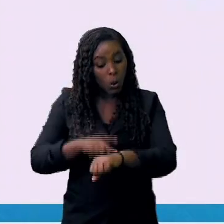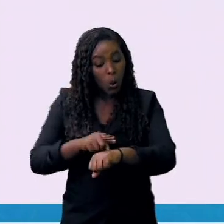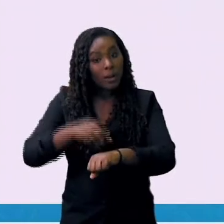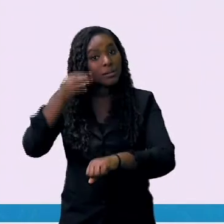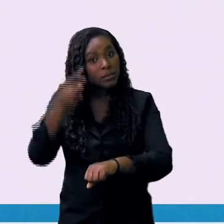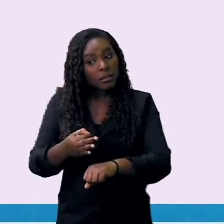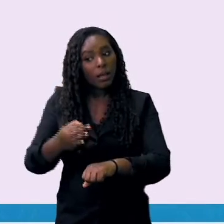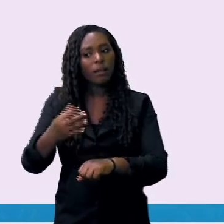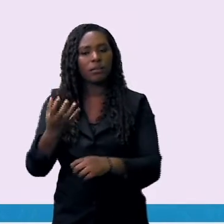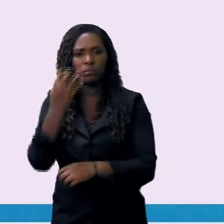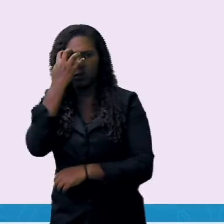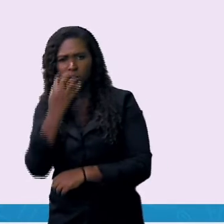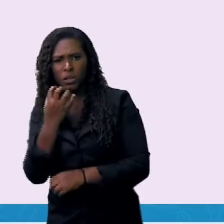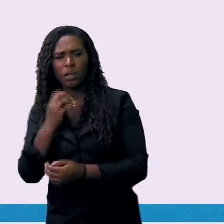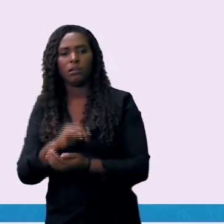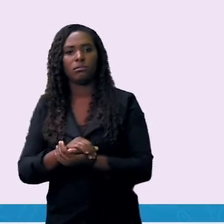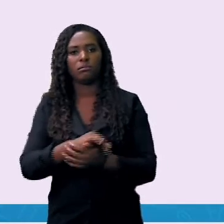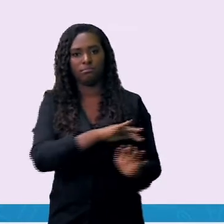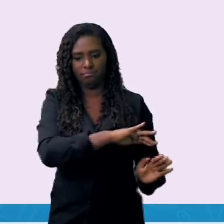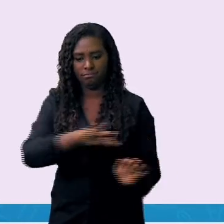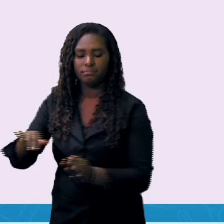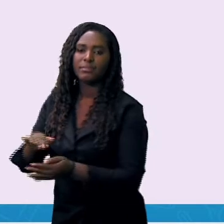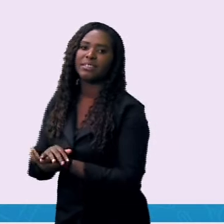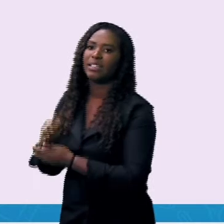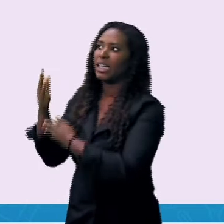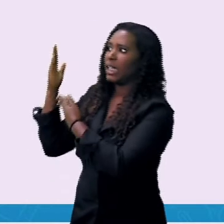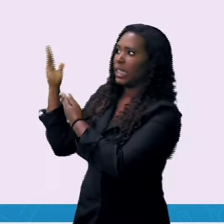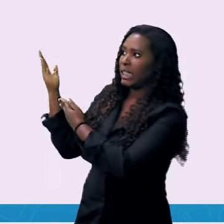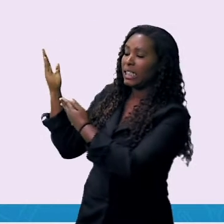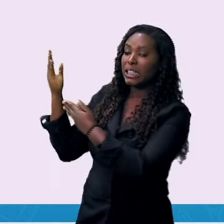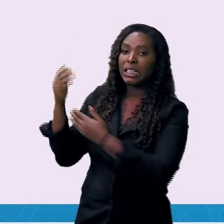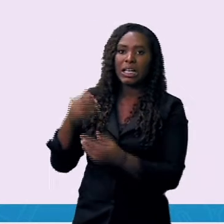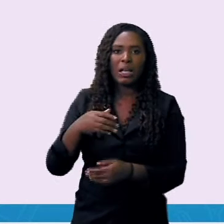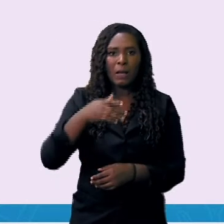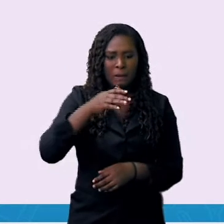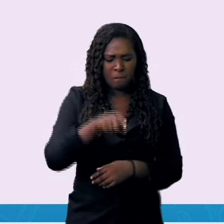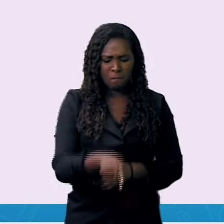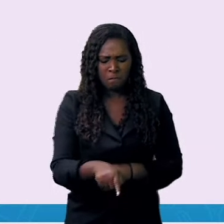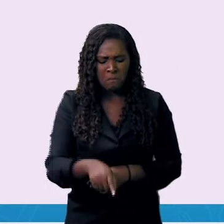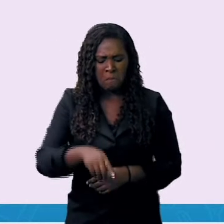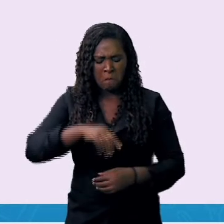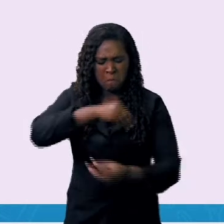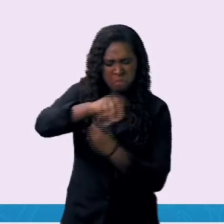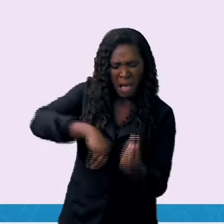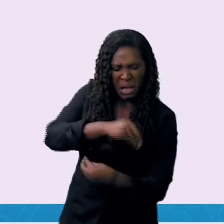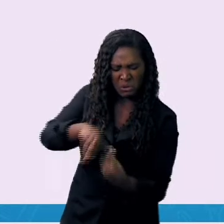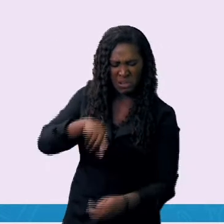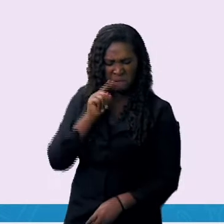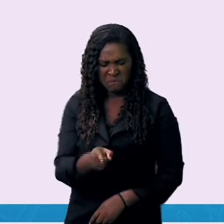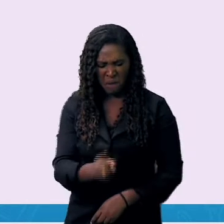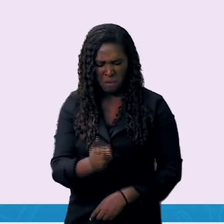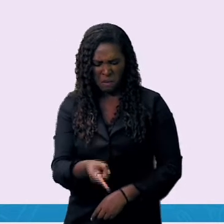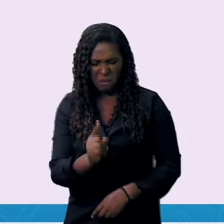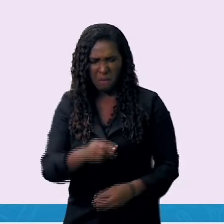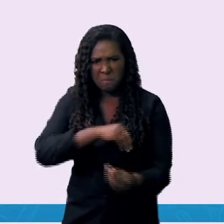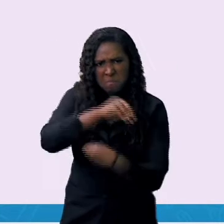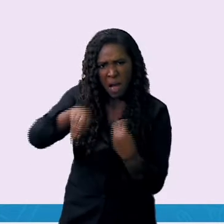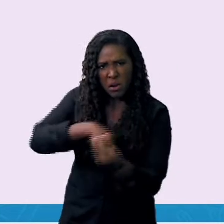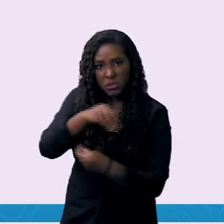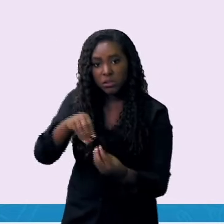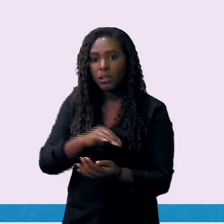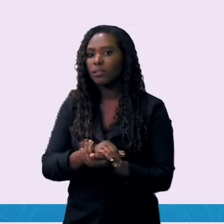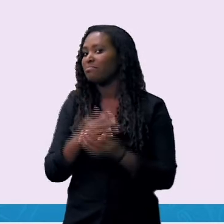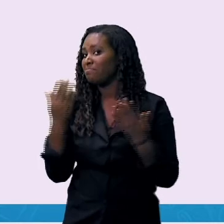Bagunceiro. É um rótulo muito ruim, pois poda, limita na criança a possibilidade de aceitação